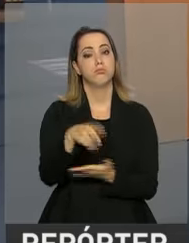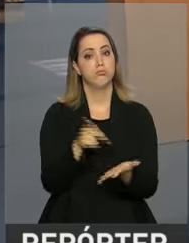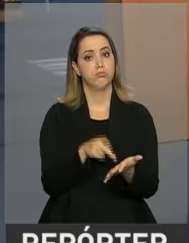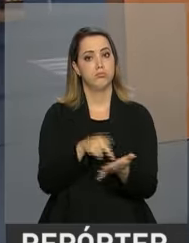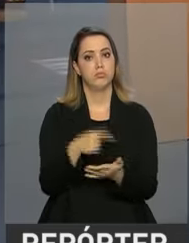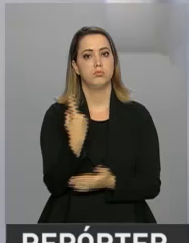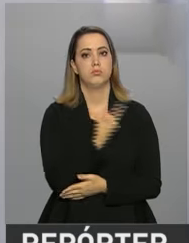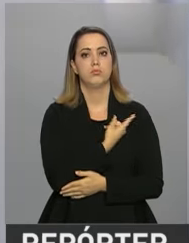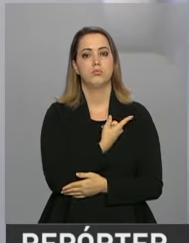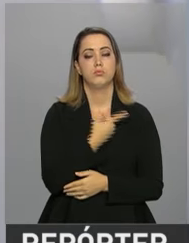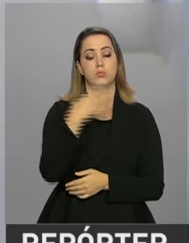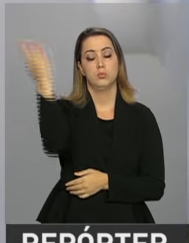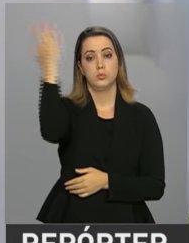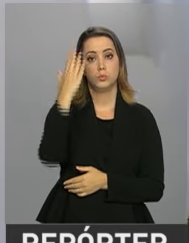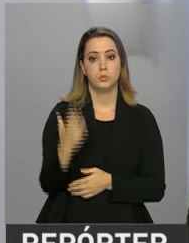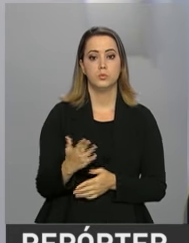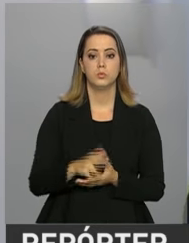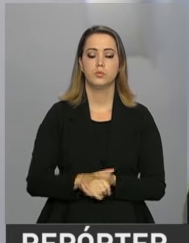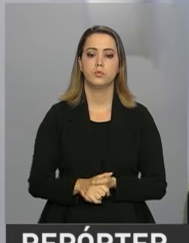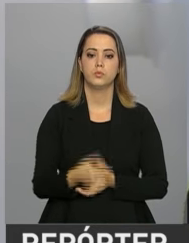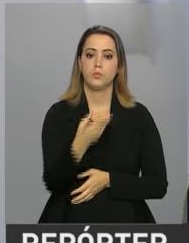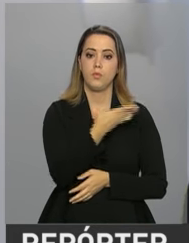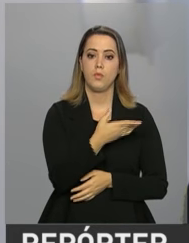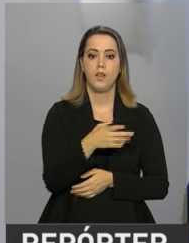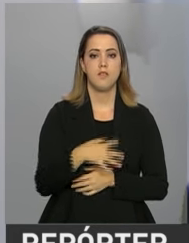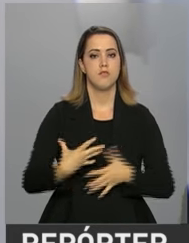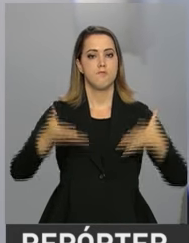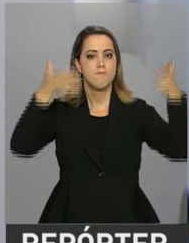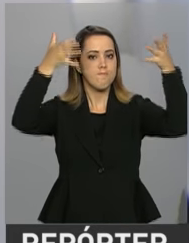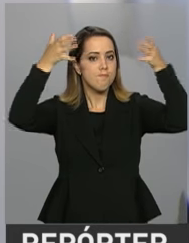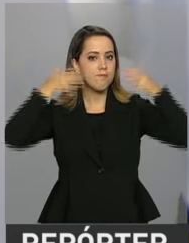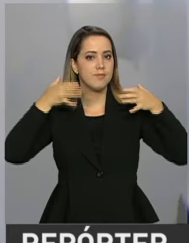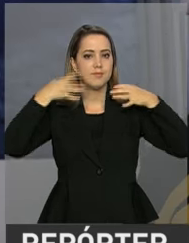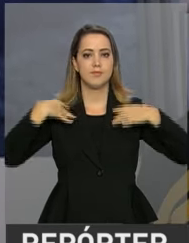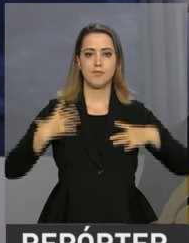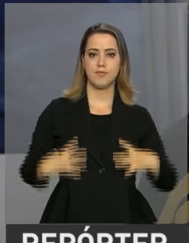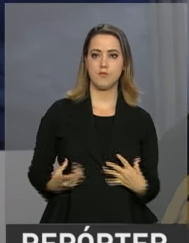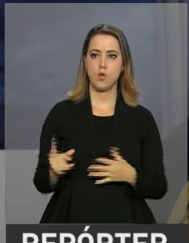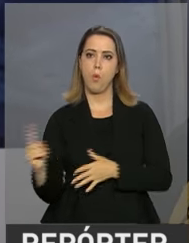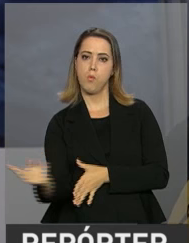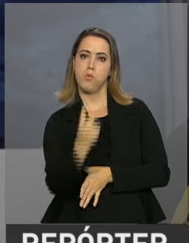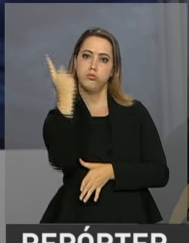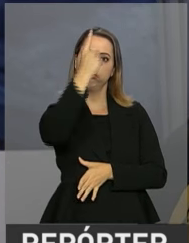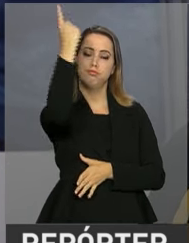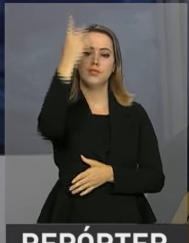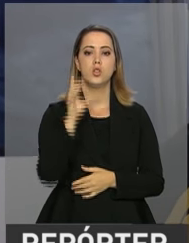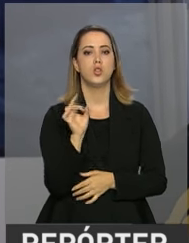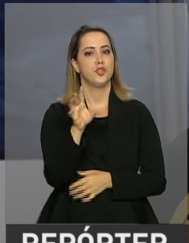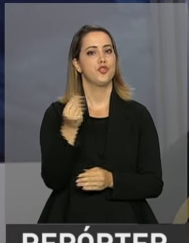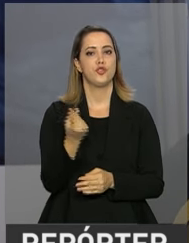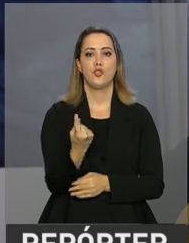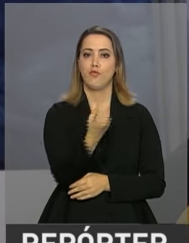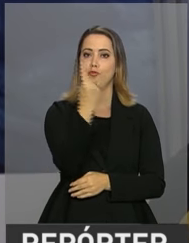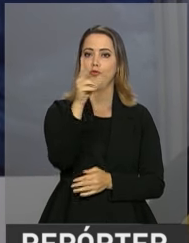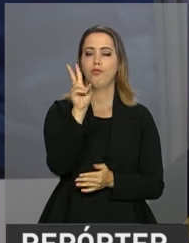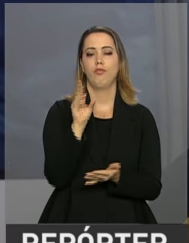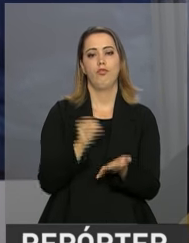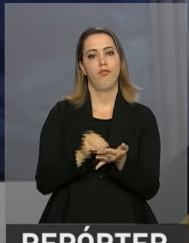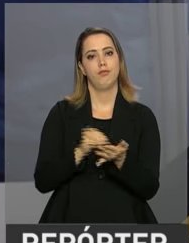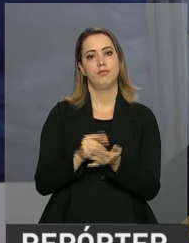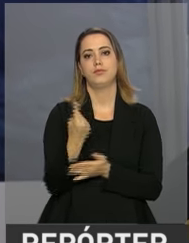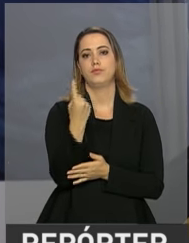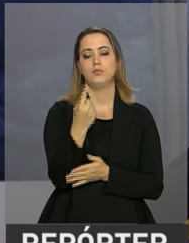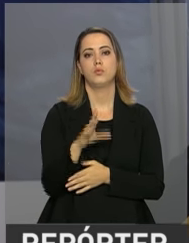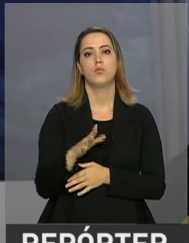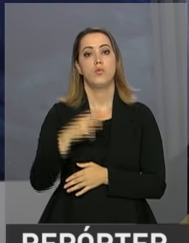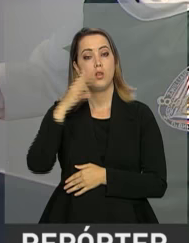gente tem no Brasil. O Guilherme aproveitou a exposição para vestir uma roupa de astronauta. Agora só está faltando uma coisa para ele conseguir realizar o